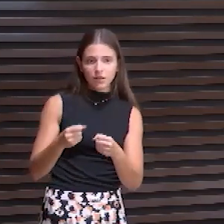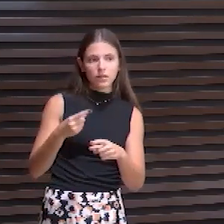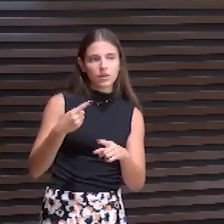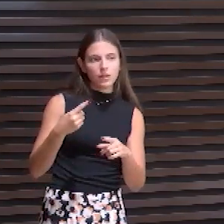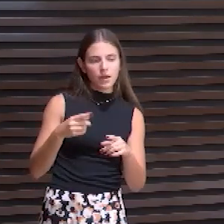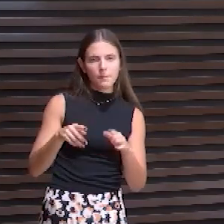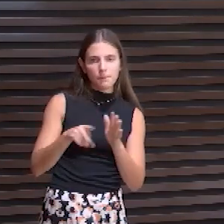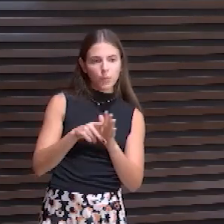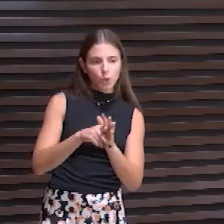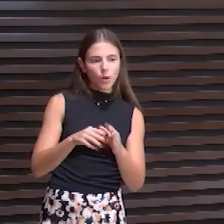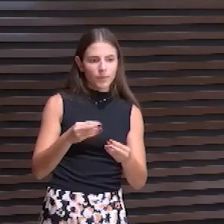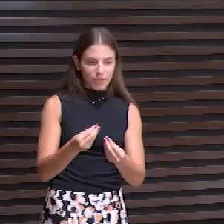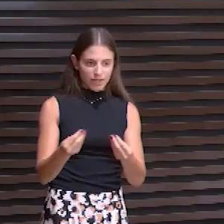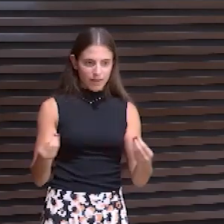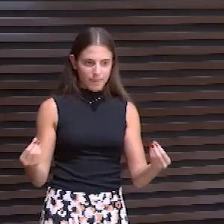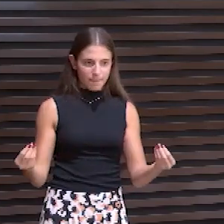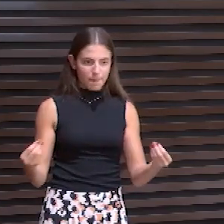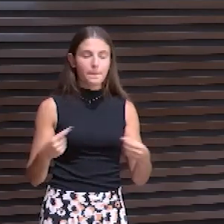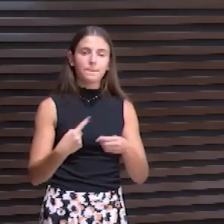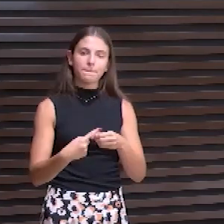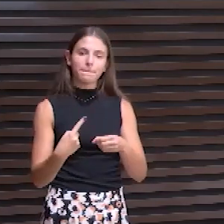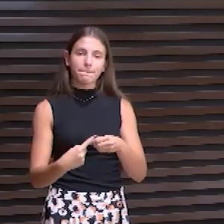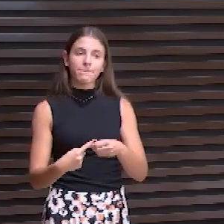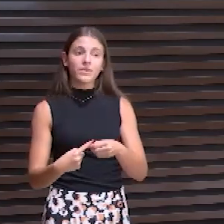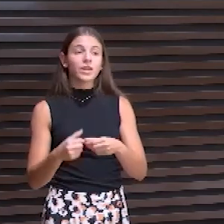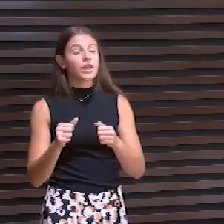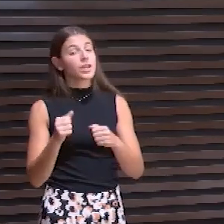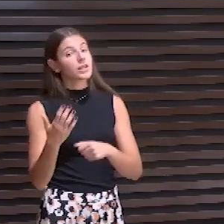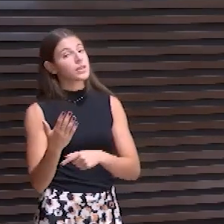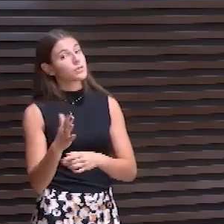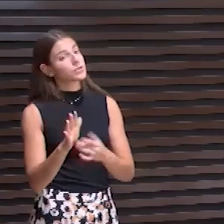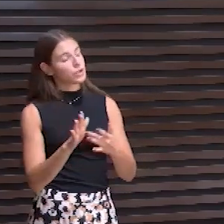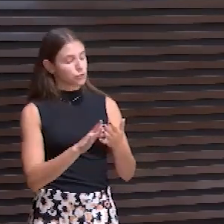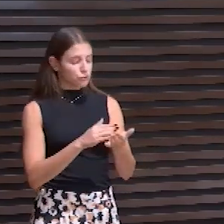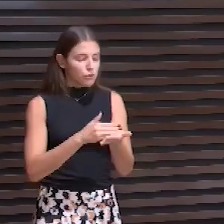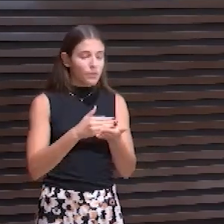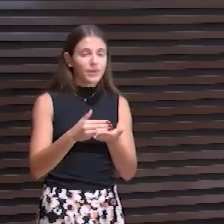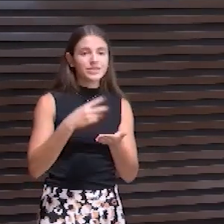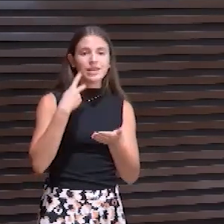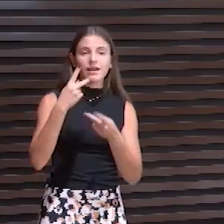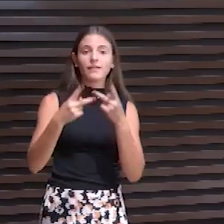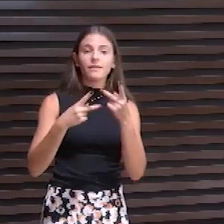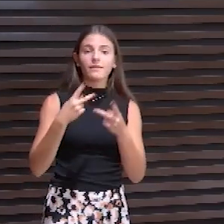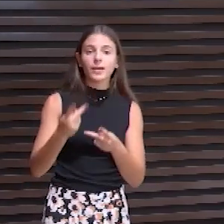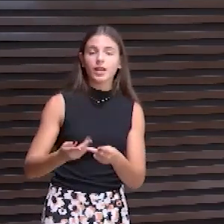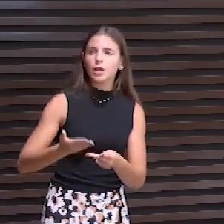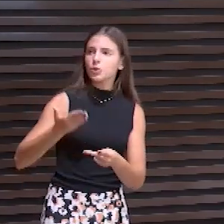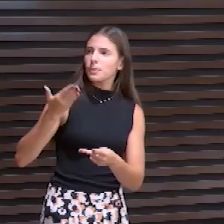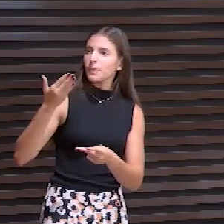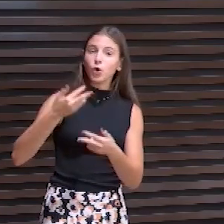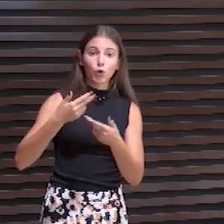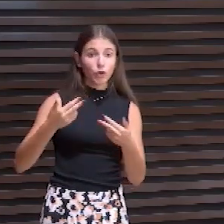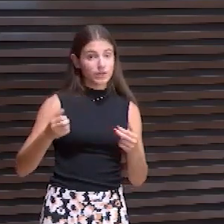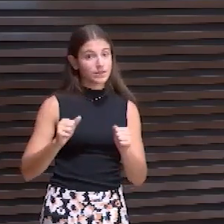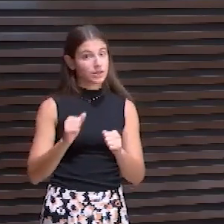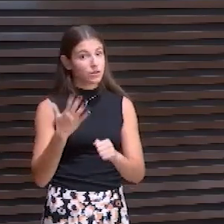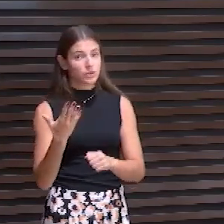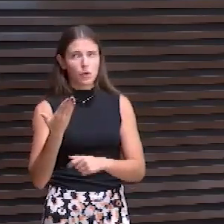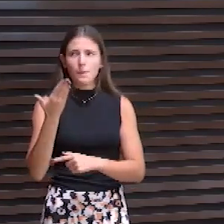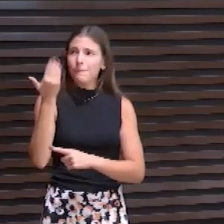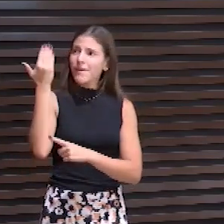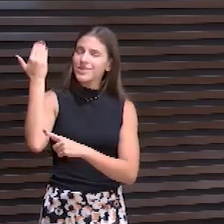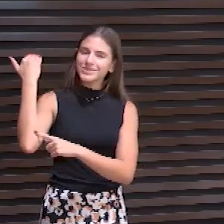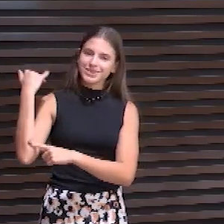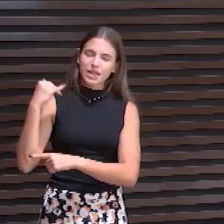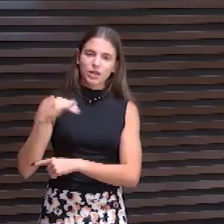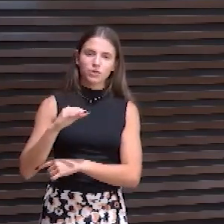Então Jesus aqui ele começa a citar o que aconteceu no passado de Israel, onde profetas